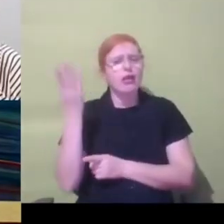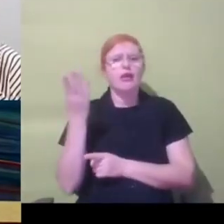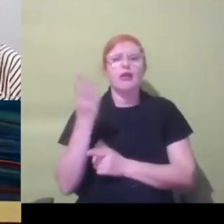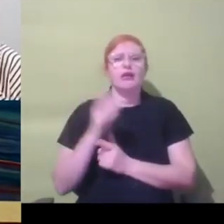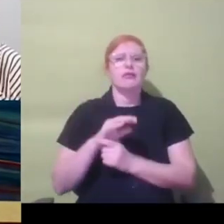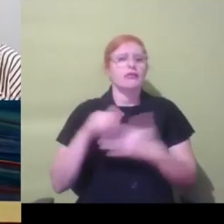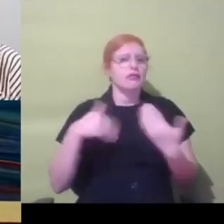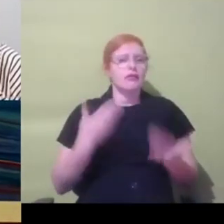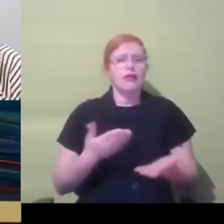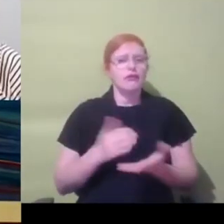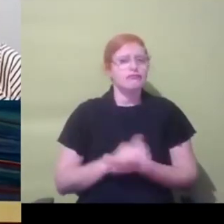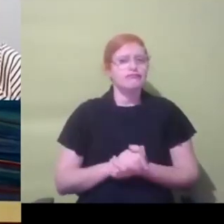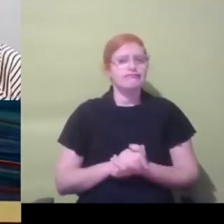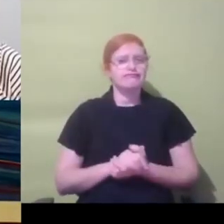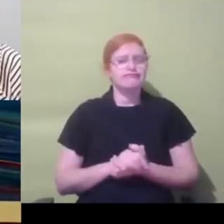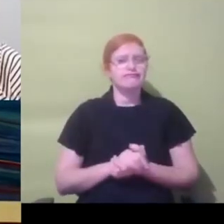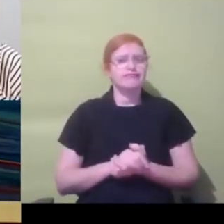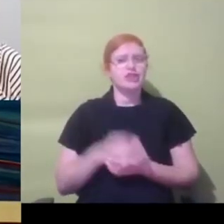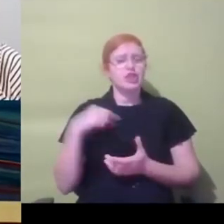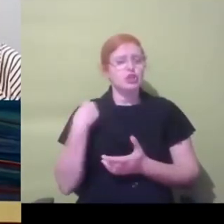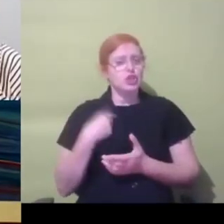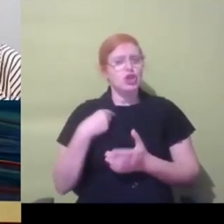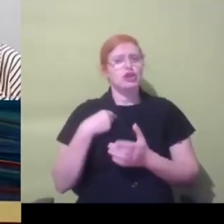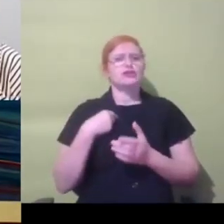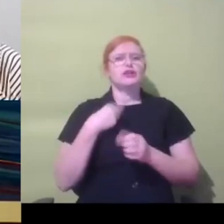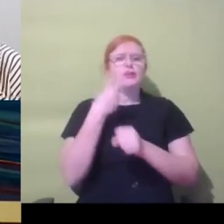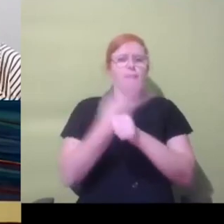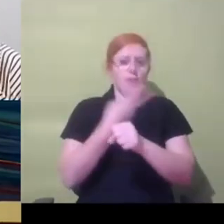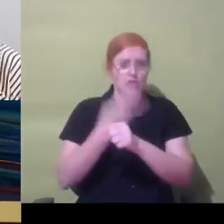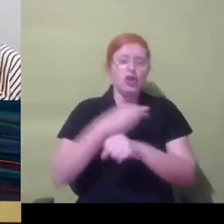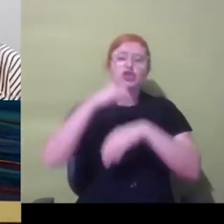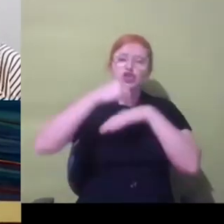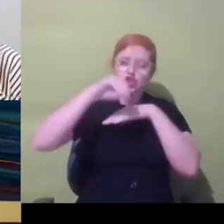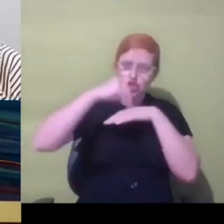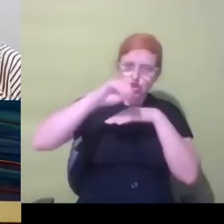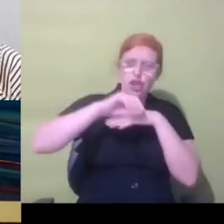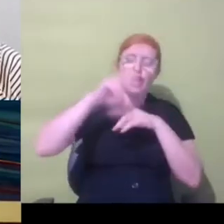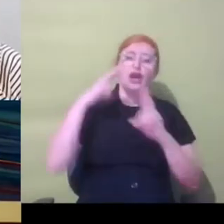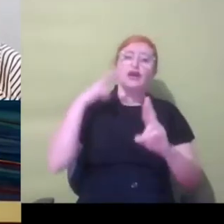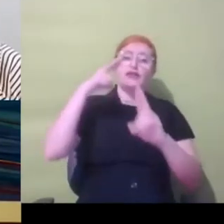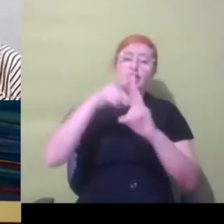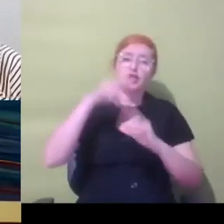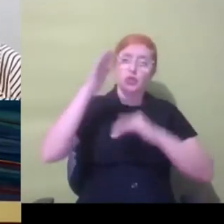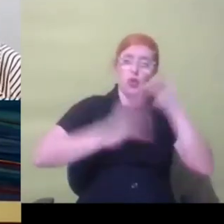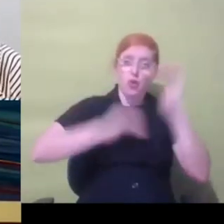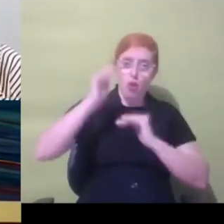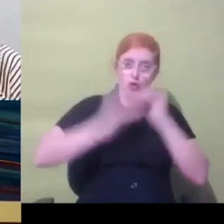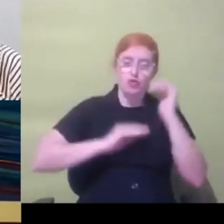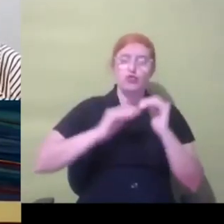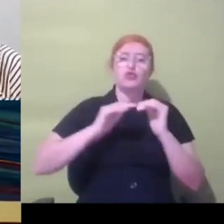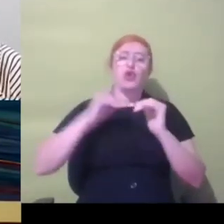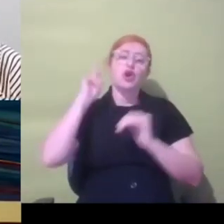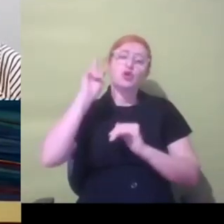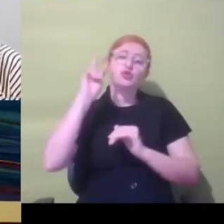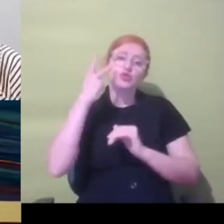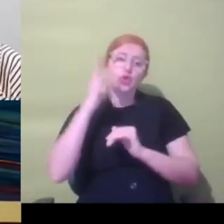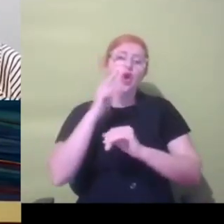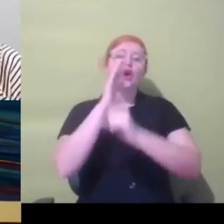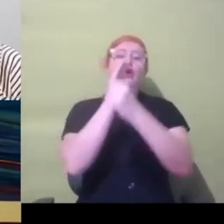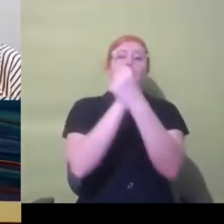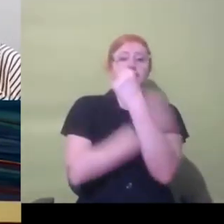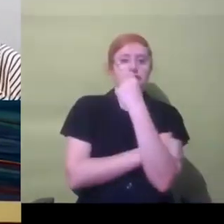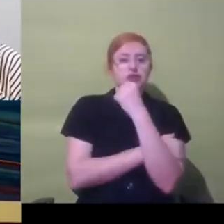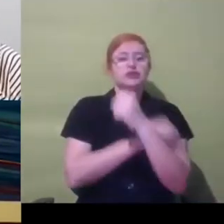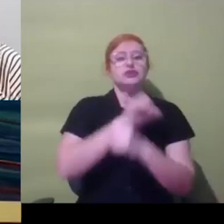assim. Então, a gente também tá buscando vai indicar referências que constroem a história do feminismo